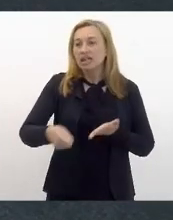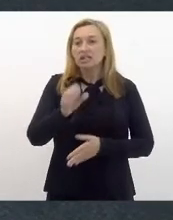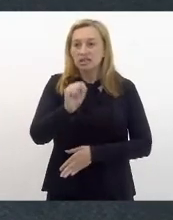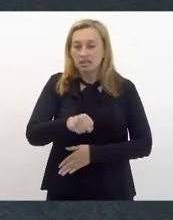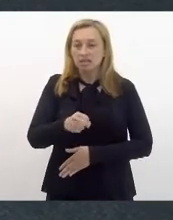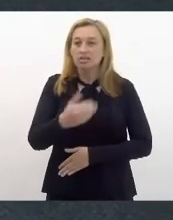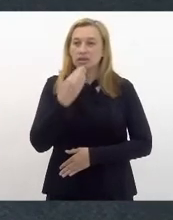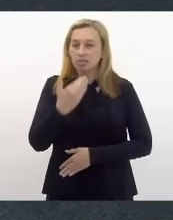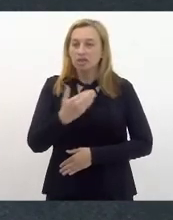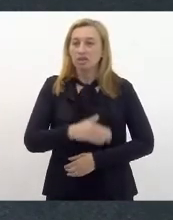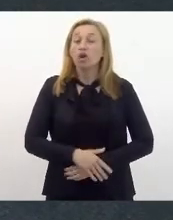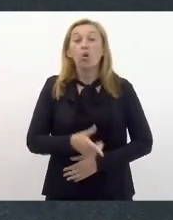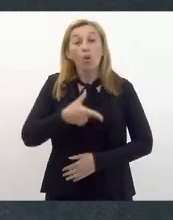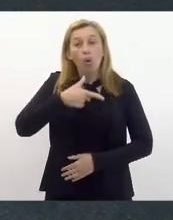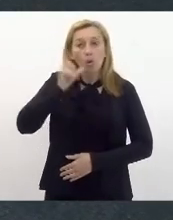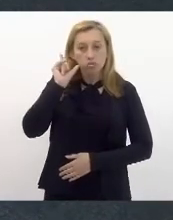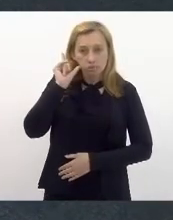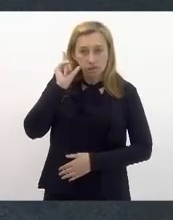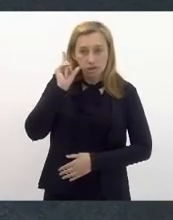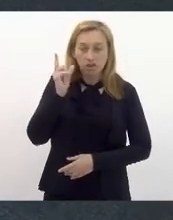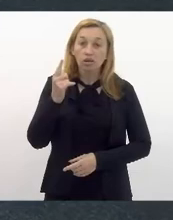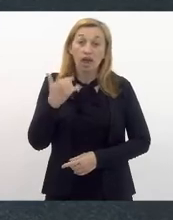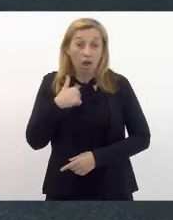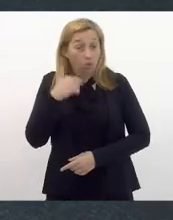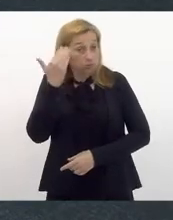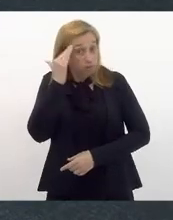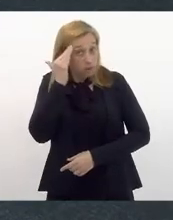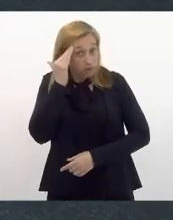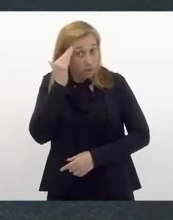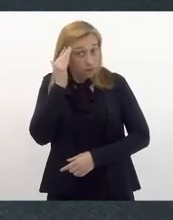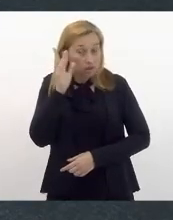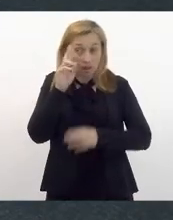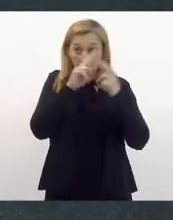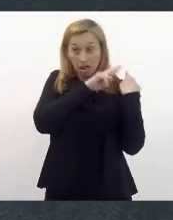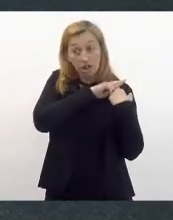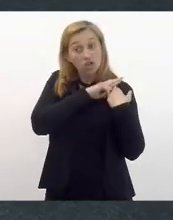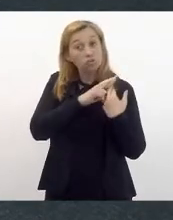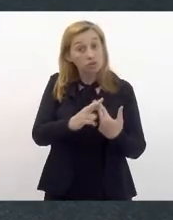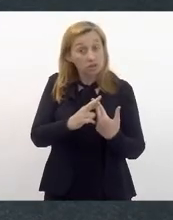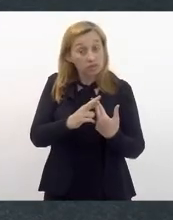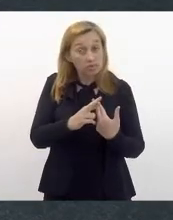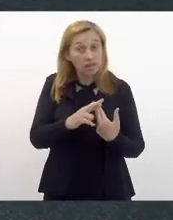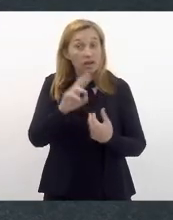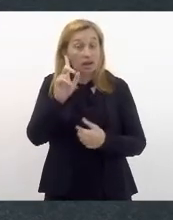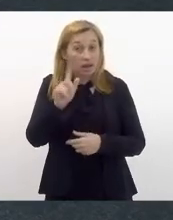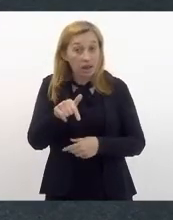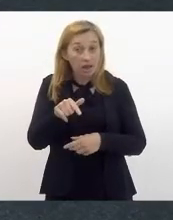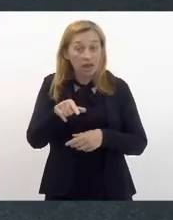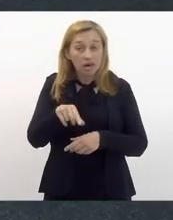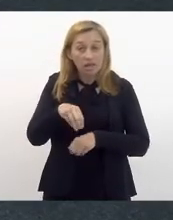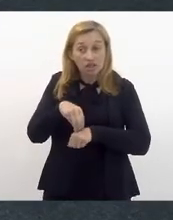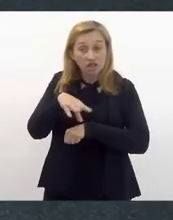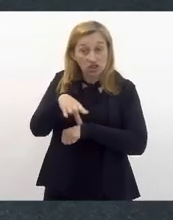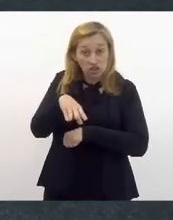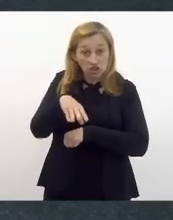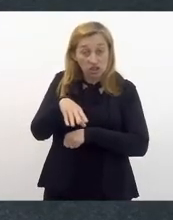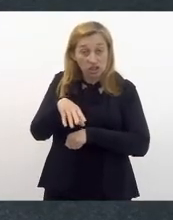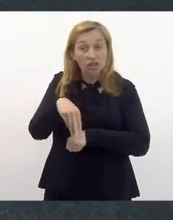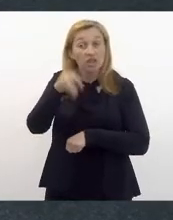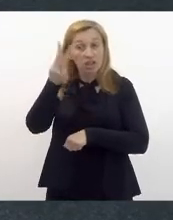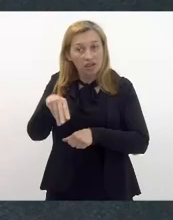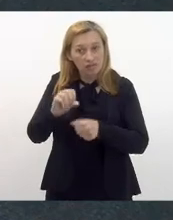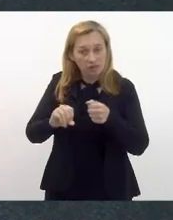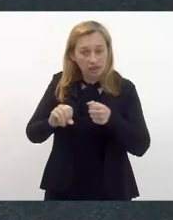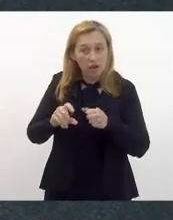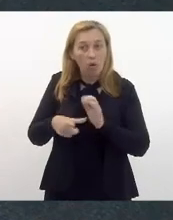solicitação E ontem porque entendo que a responsabilidade é da Educação de Quem o faz